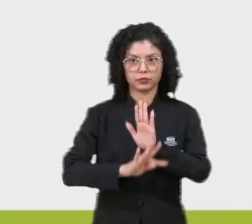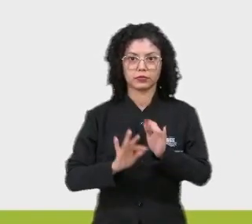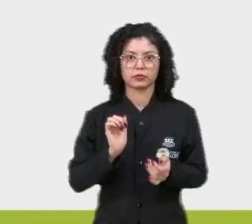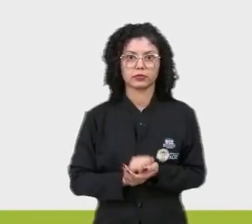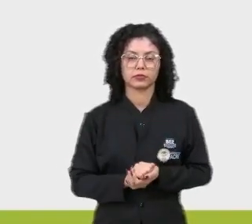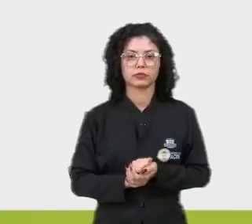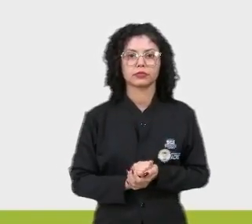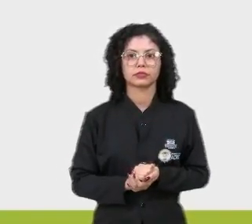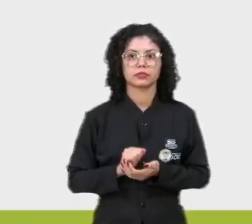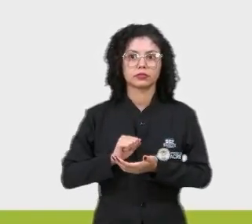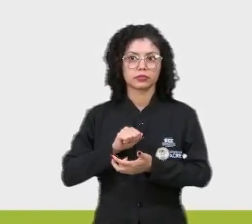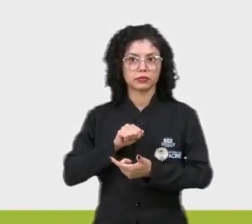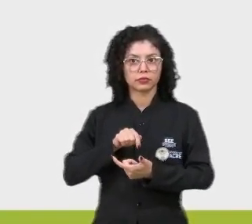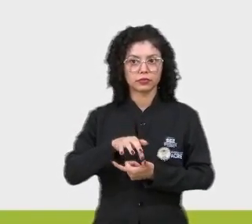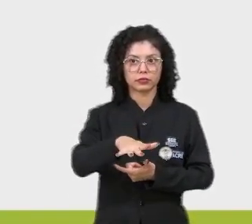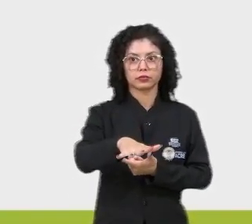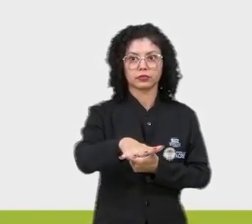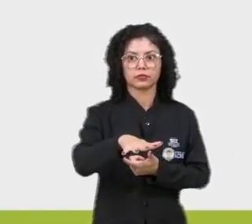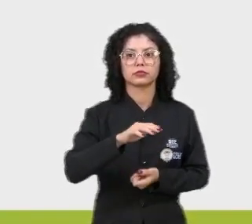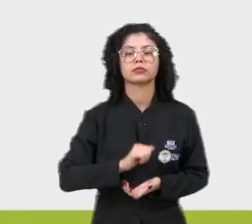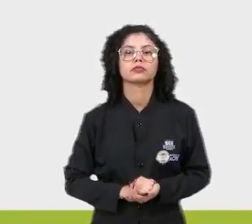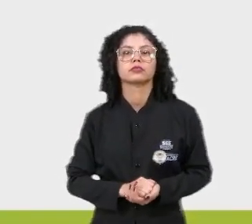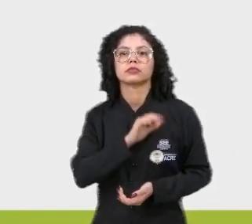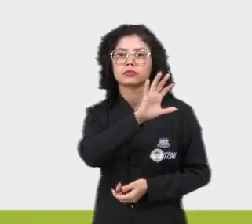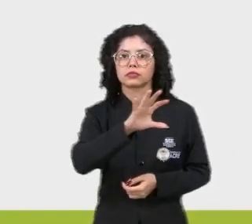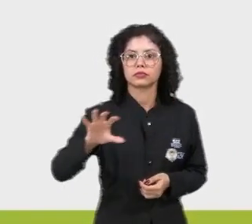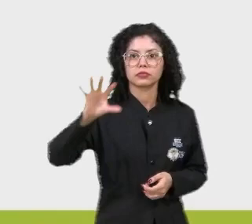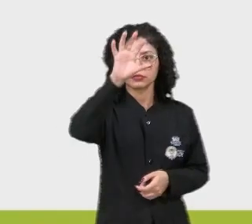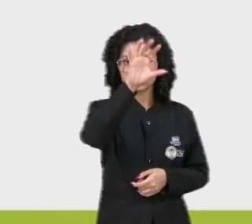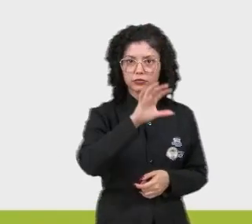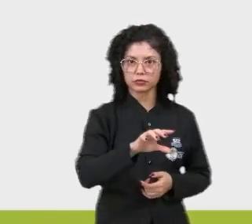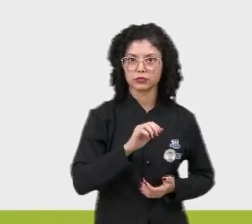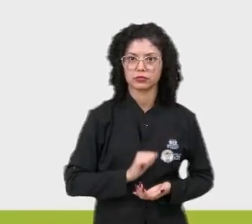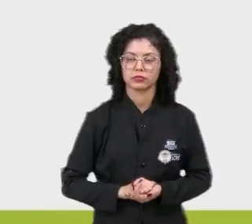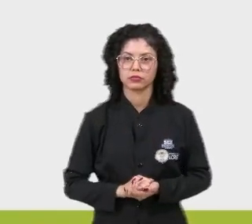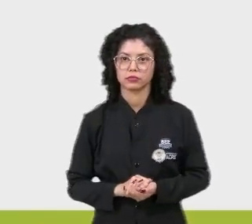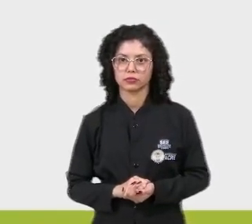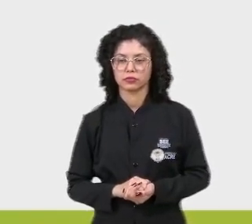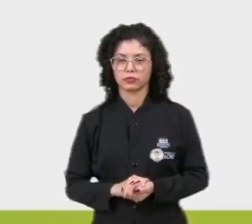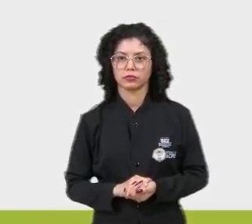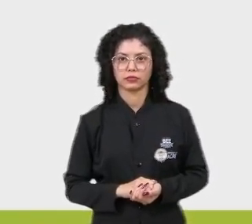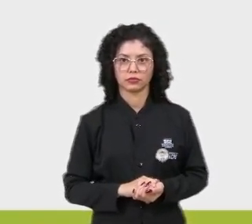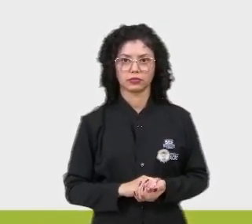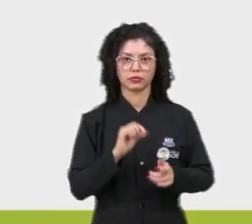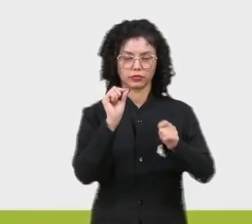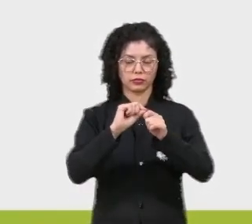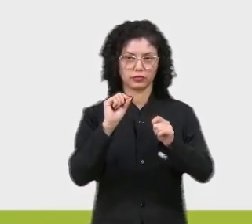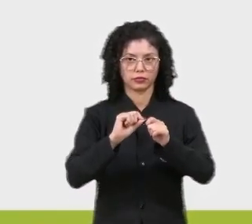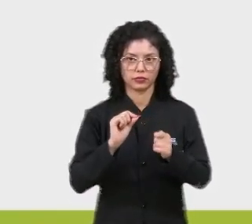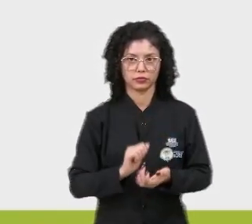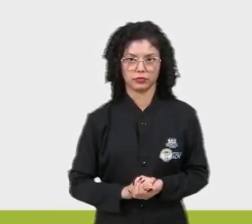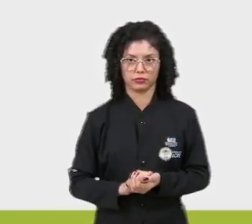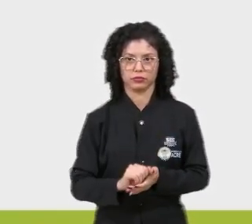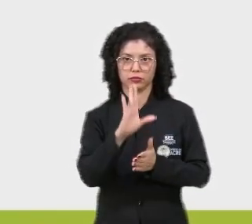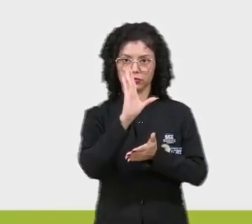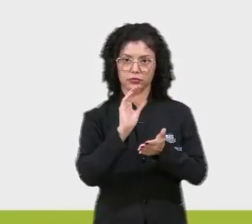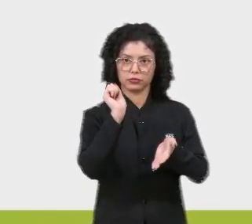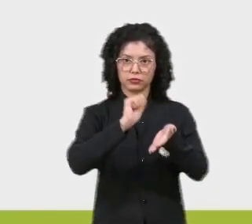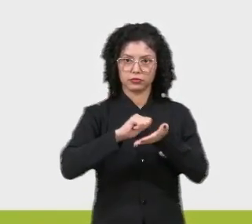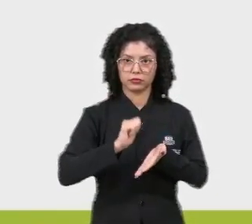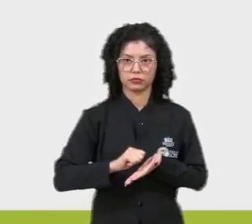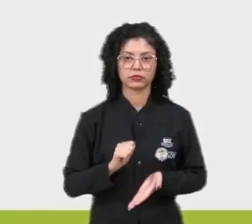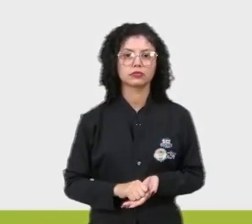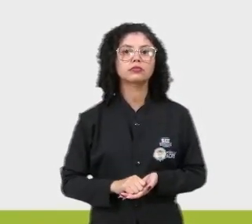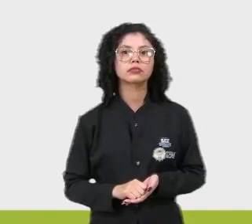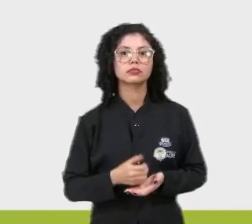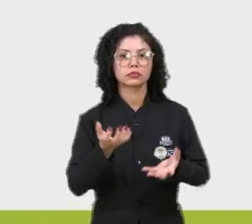semântica coloquei aí esse mapinha Mental para você fazer aí suas anota e